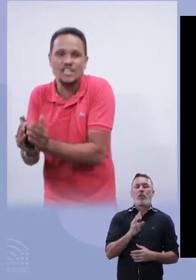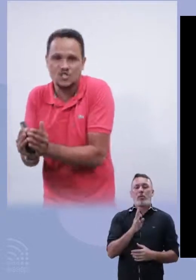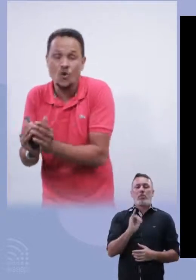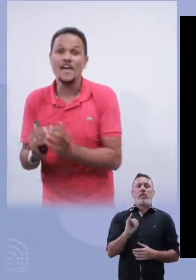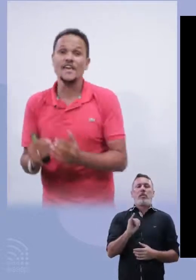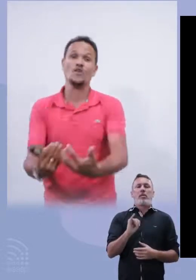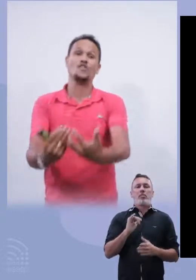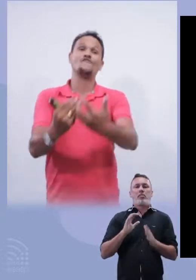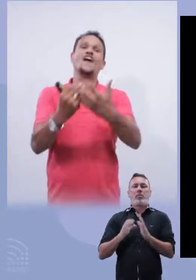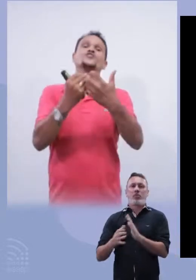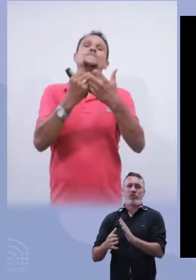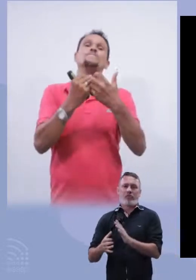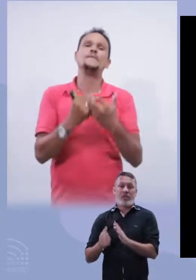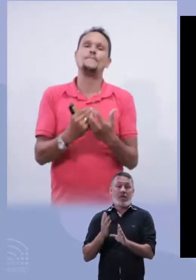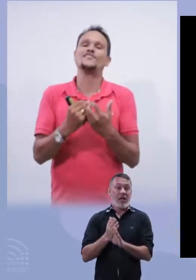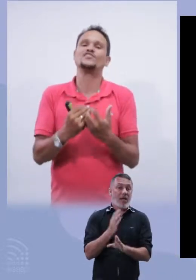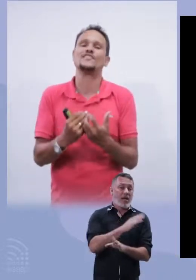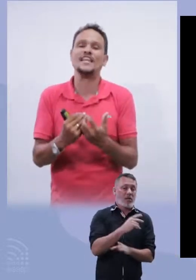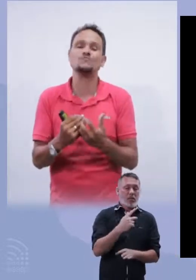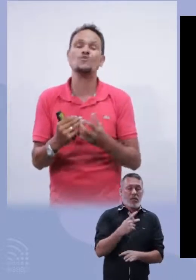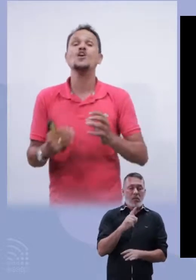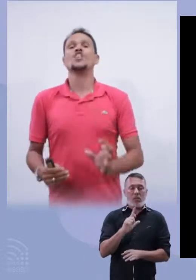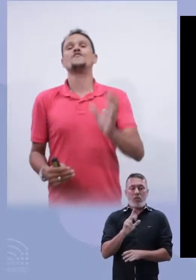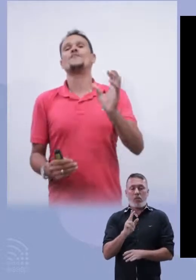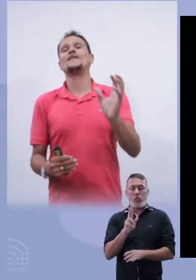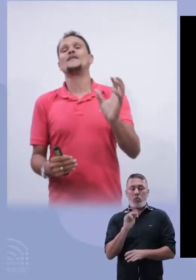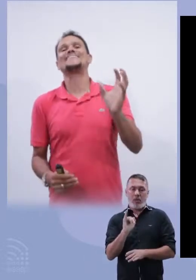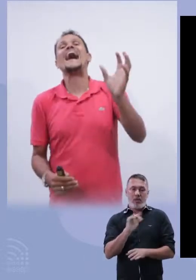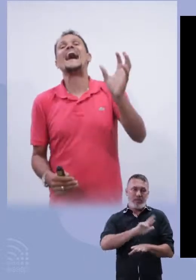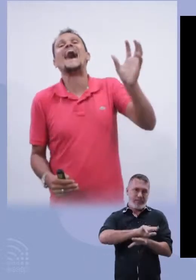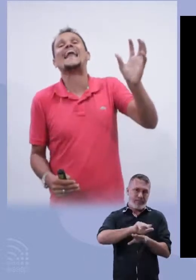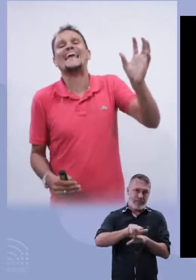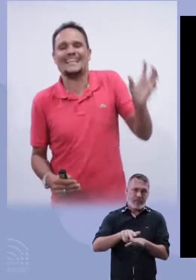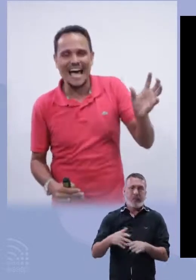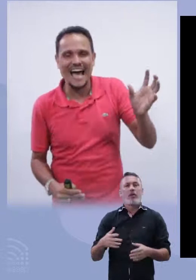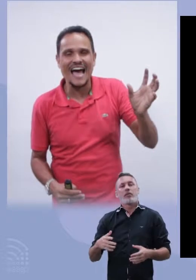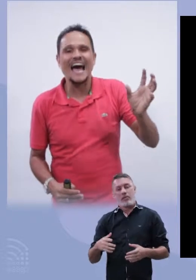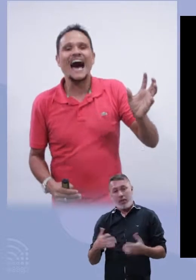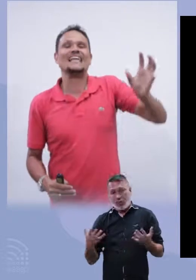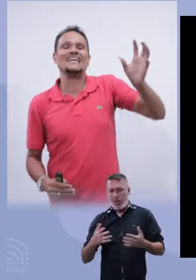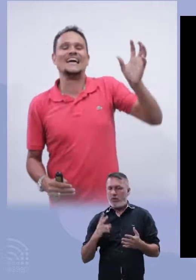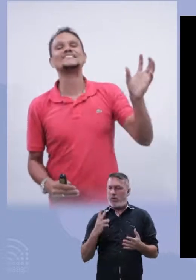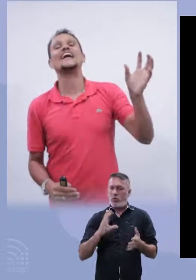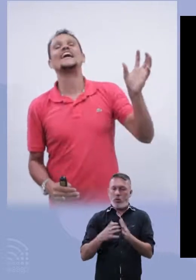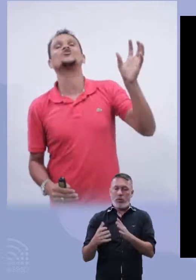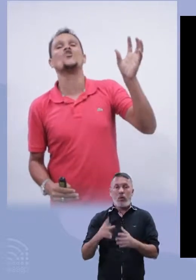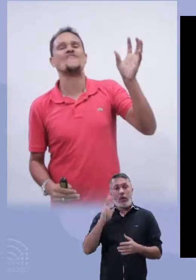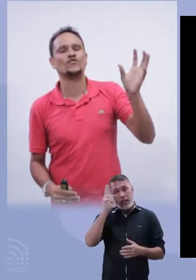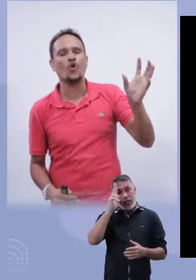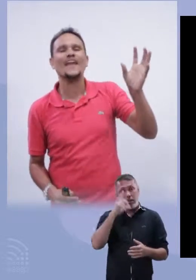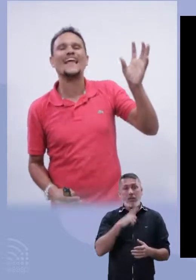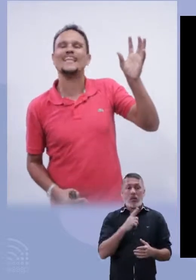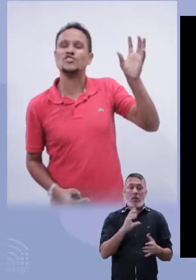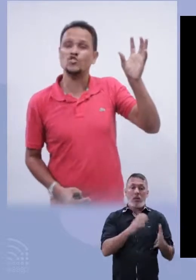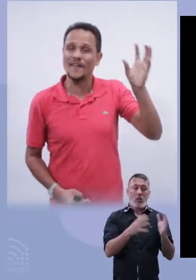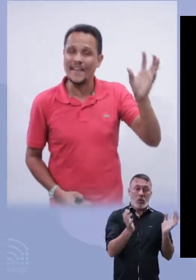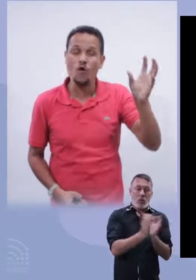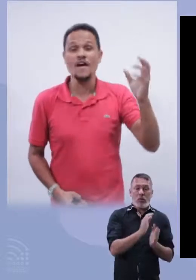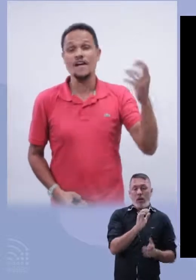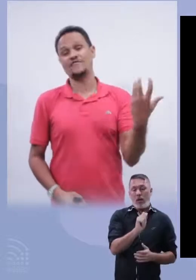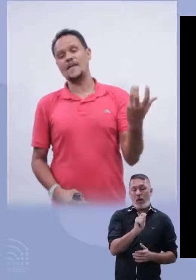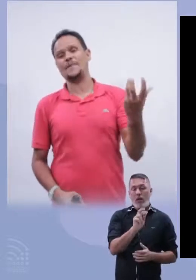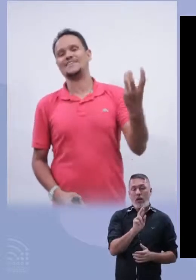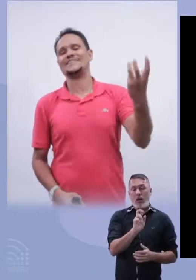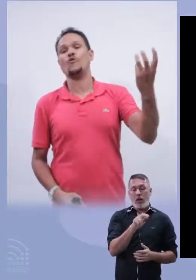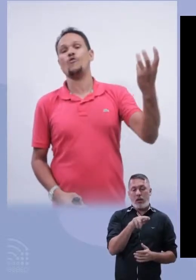bipartidarismo. E quando eu falo de bipartidarismo, nós vamos lembrar da Arena, Aliança Renovadora